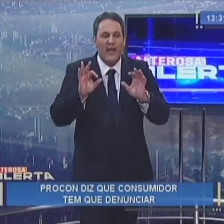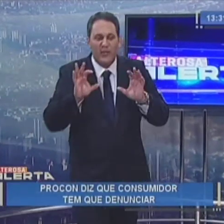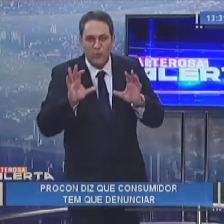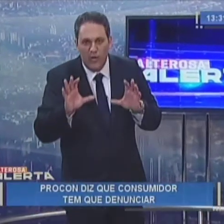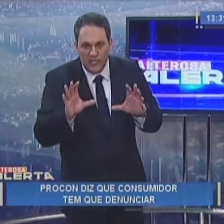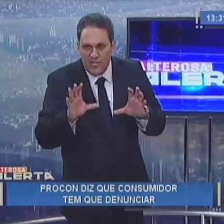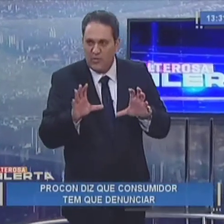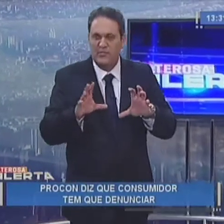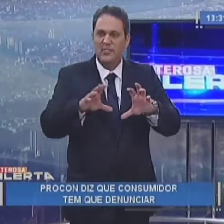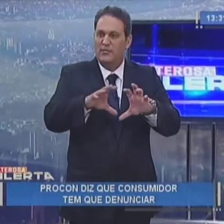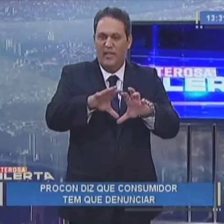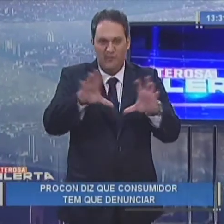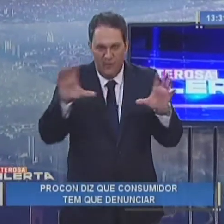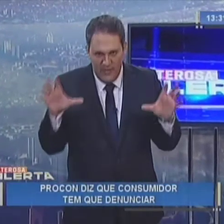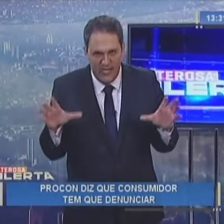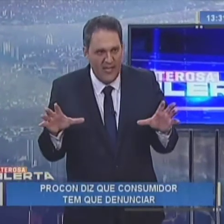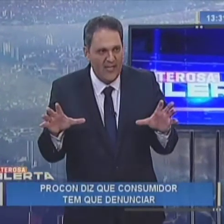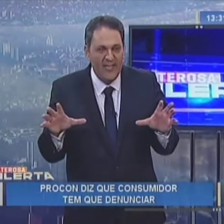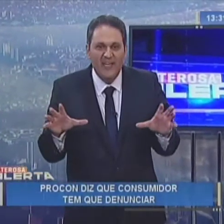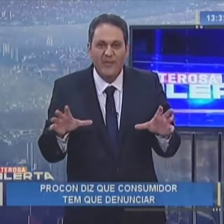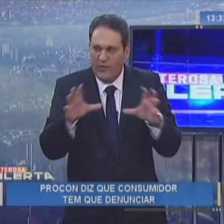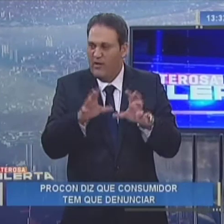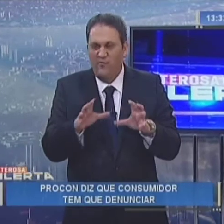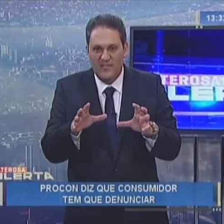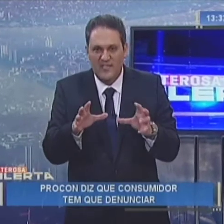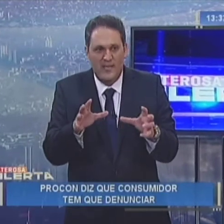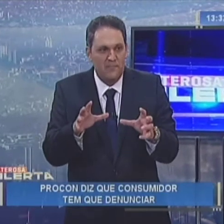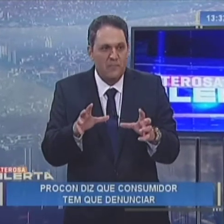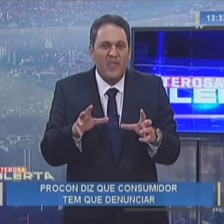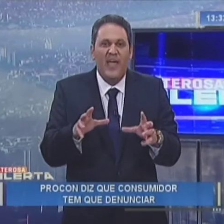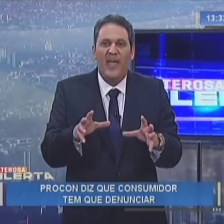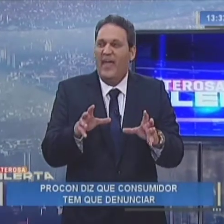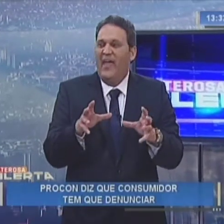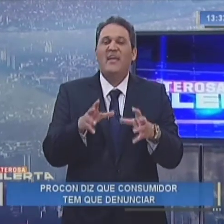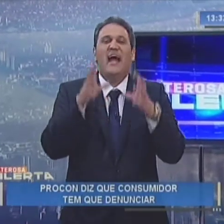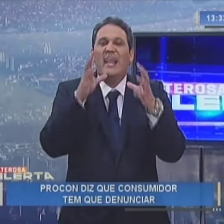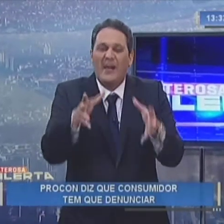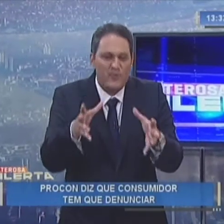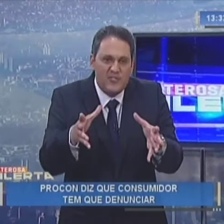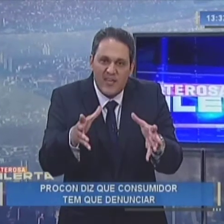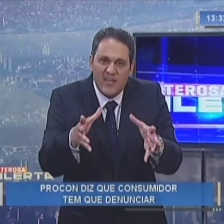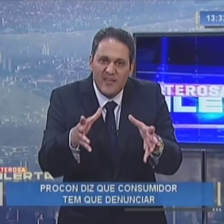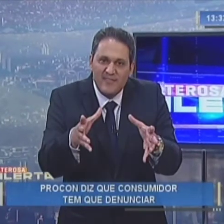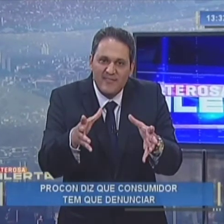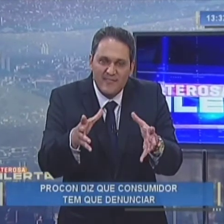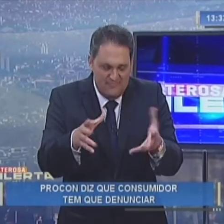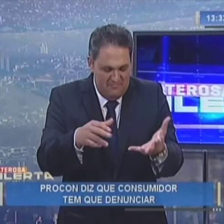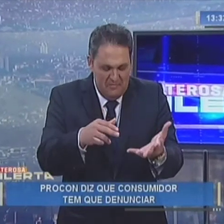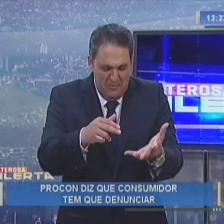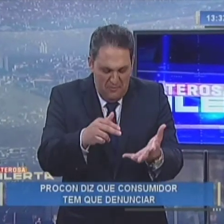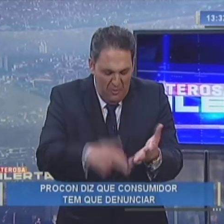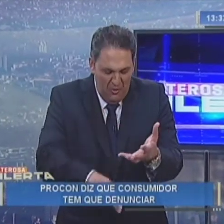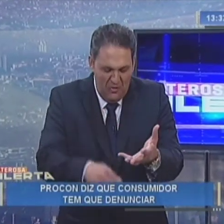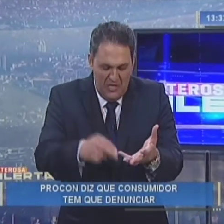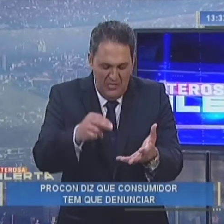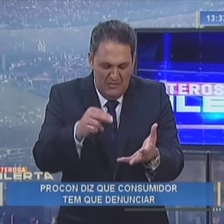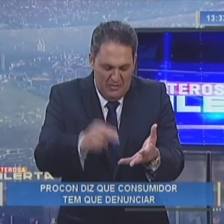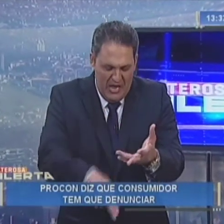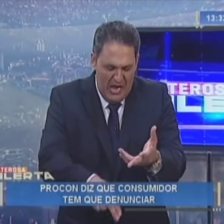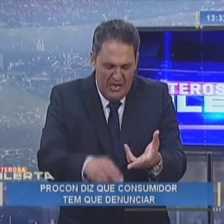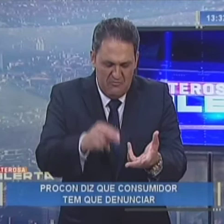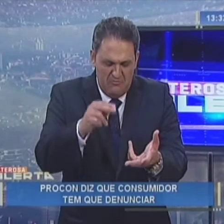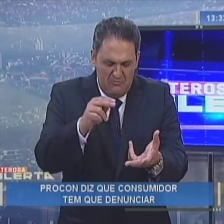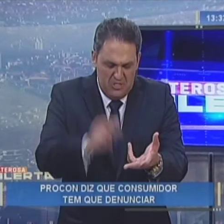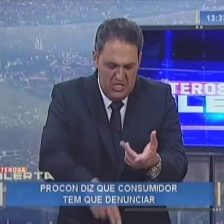que essas operadoras de telefonia estão querendo fazer é enganar você. Oi,